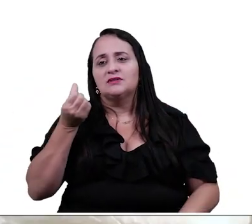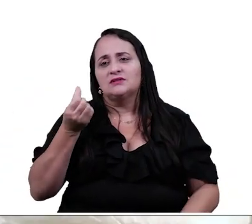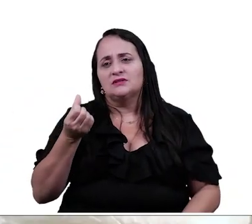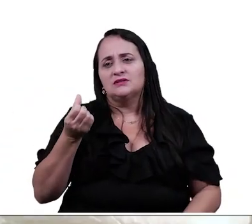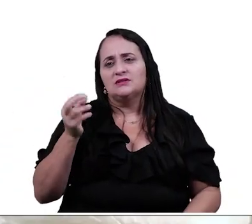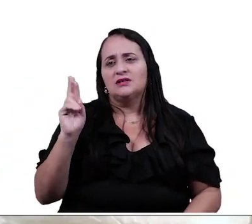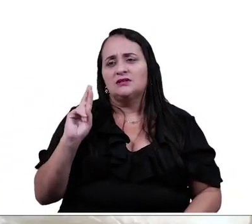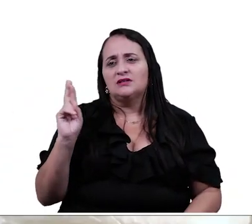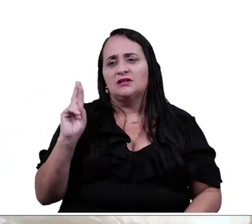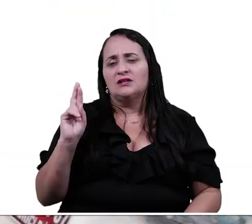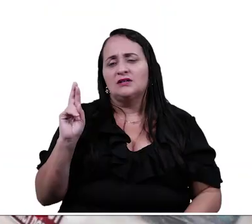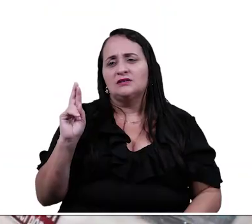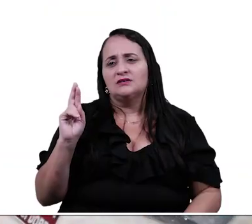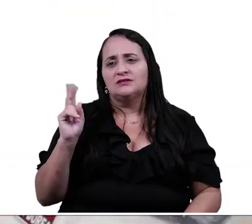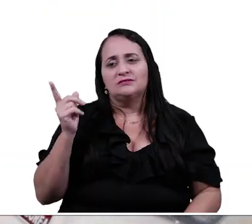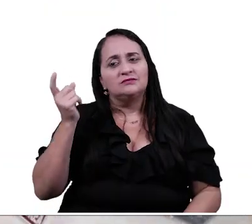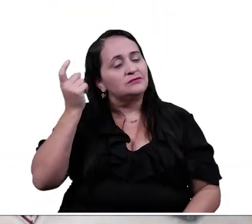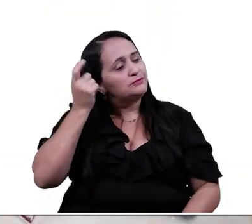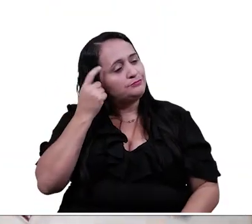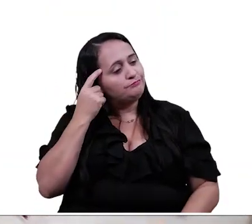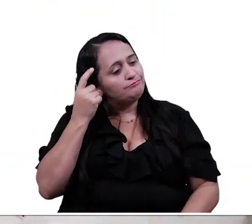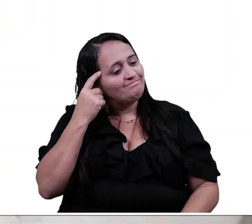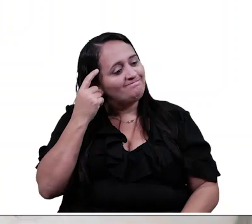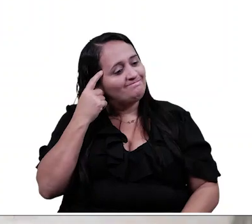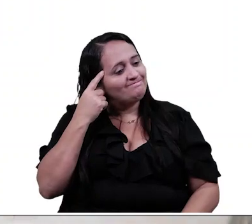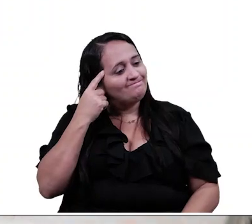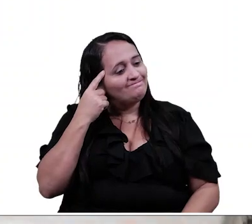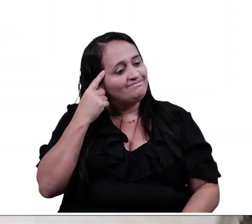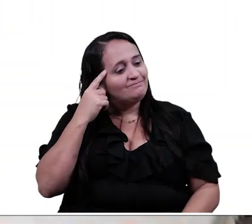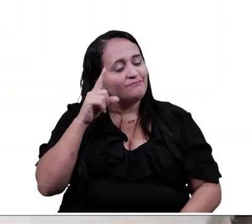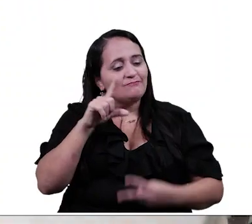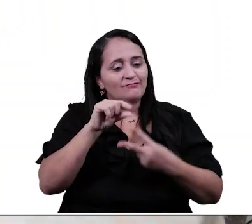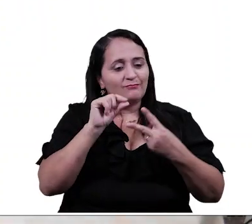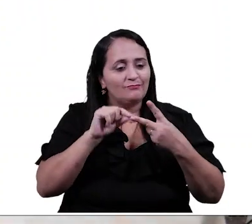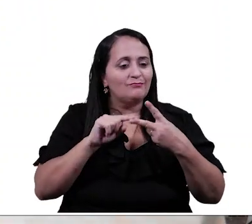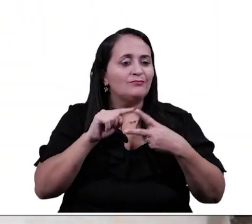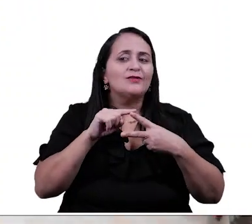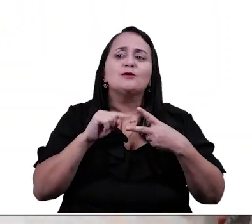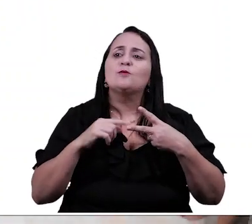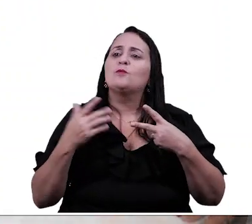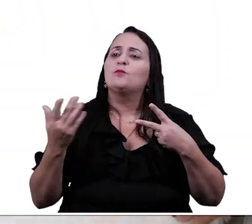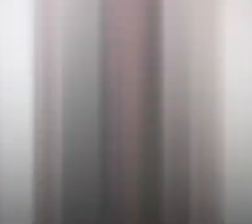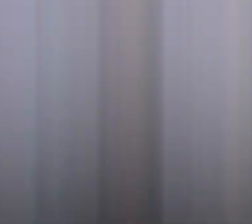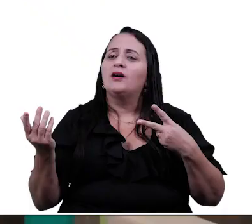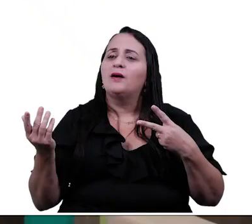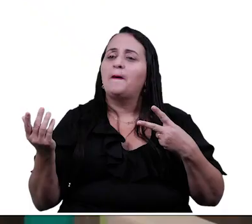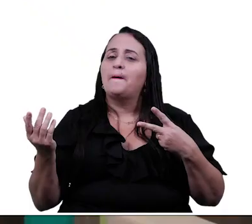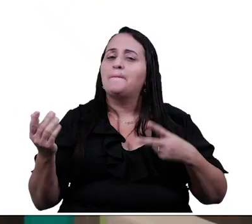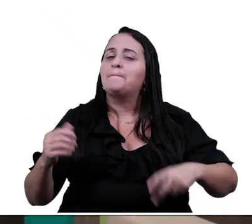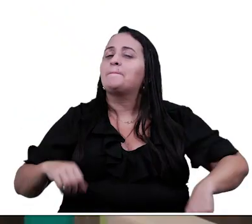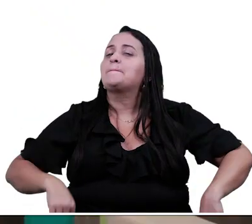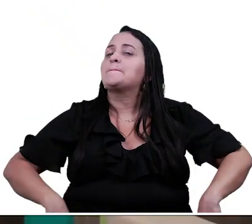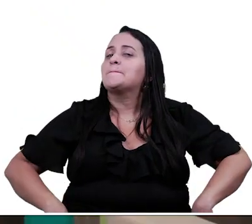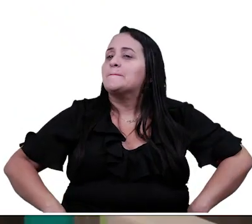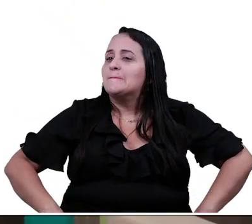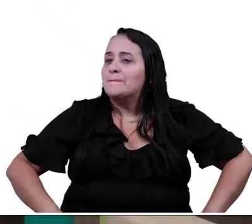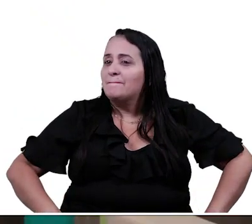R$6. E agora, qual é que eu vou escolher?